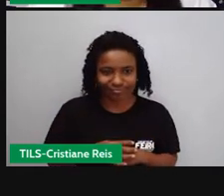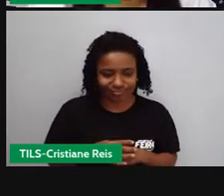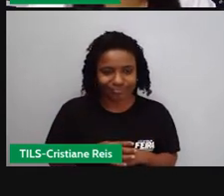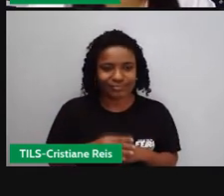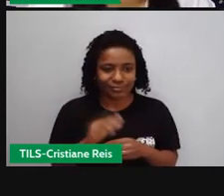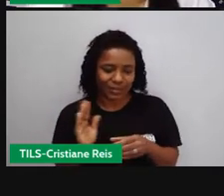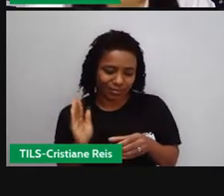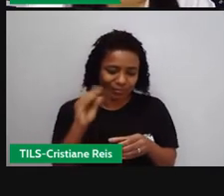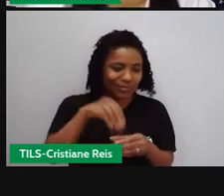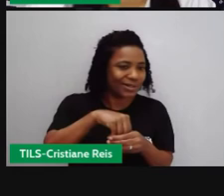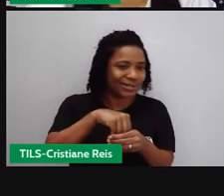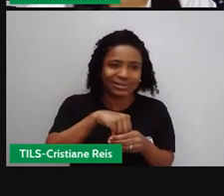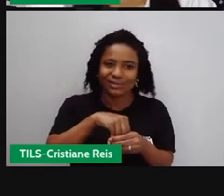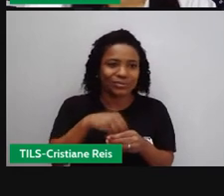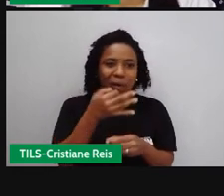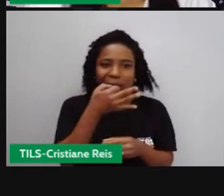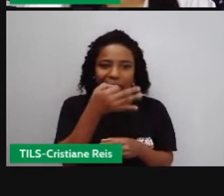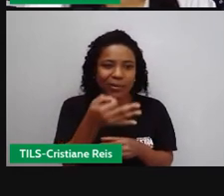democrático.